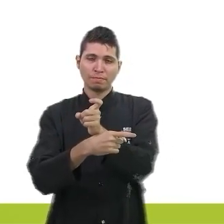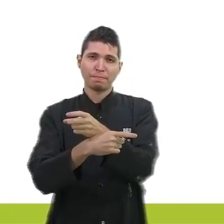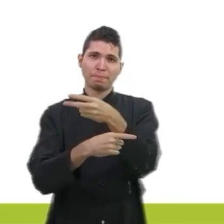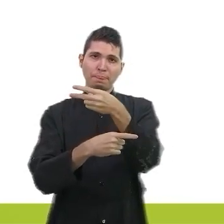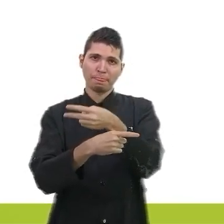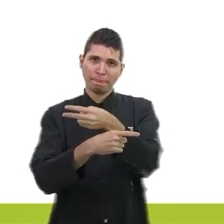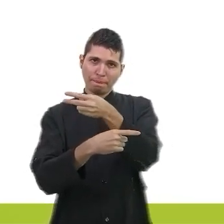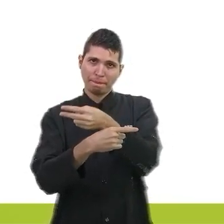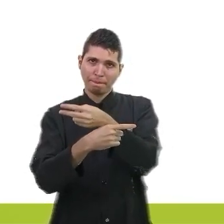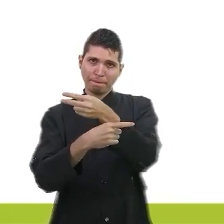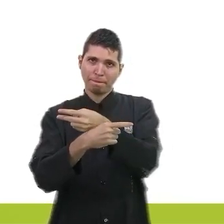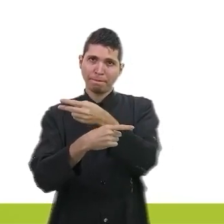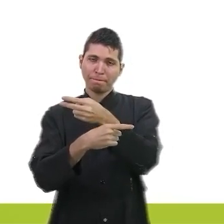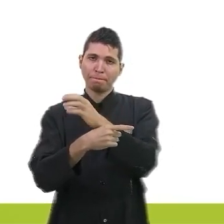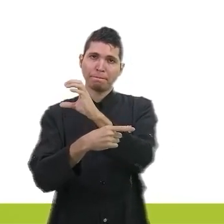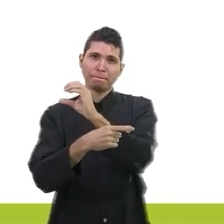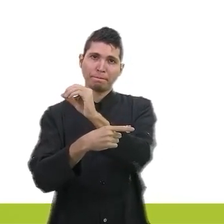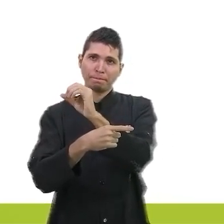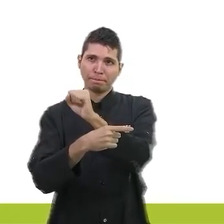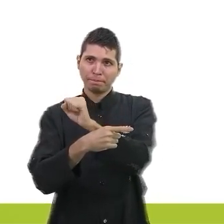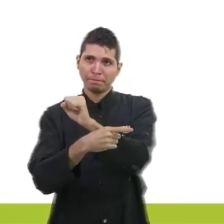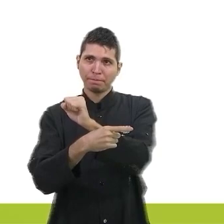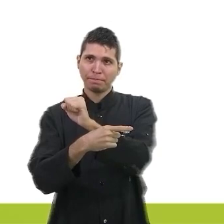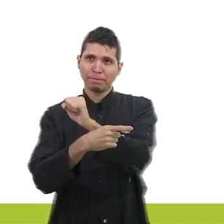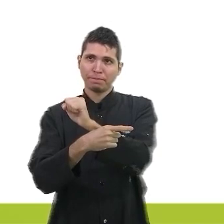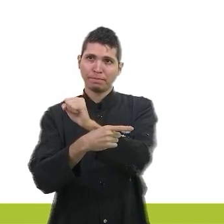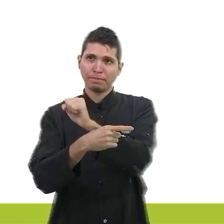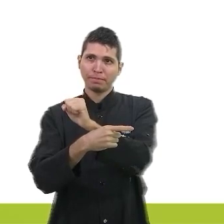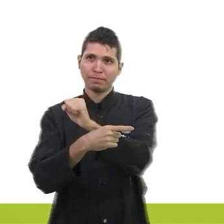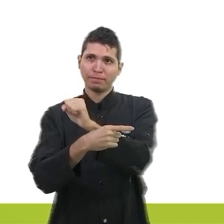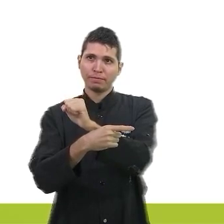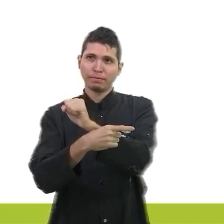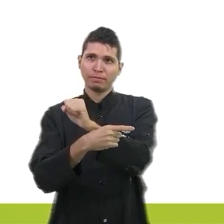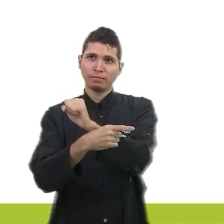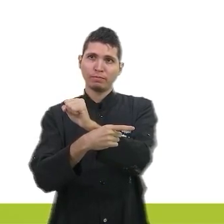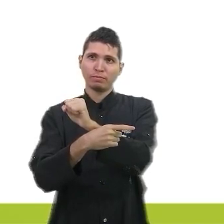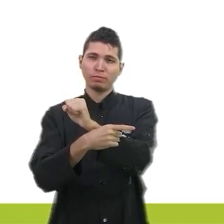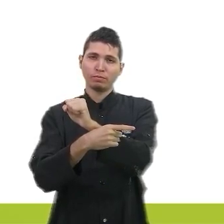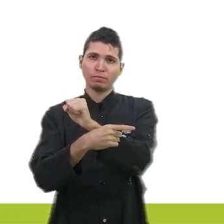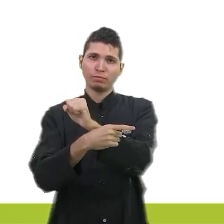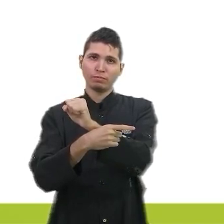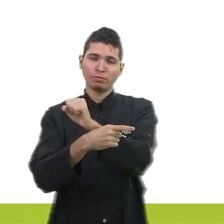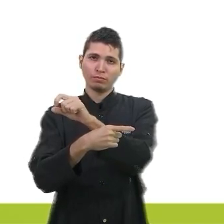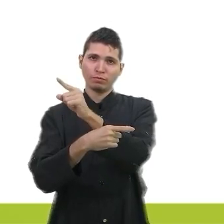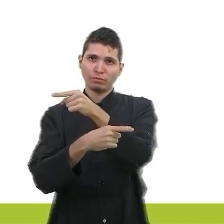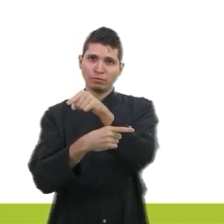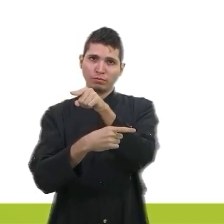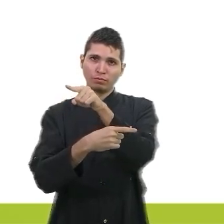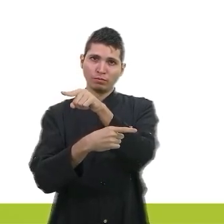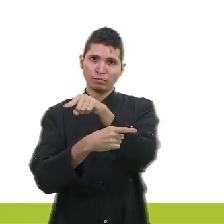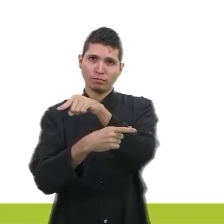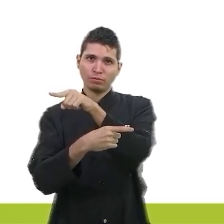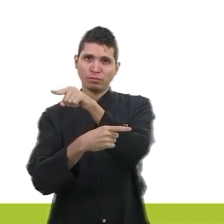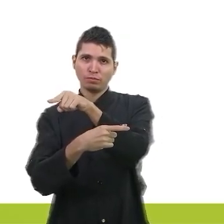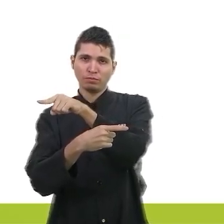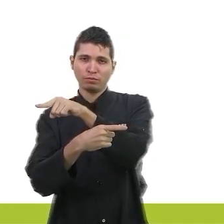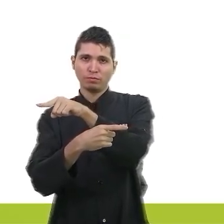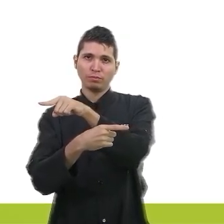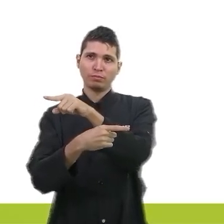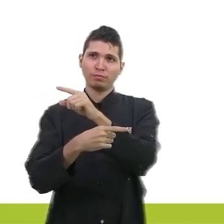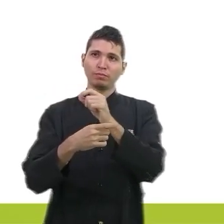a cosseno do ângulo alfa. O que significa isso? Que eu estou